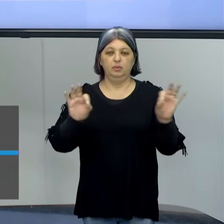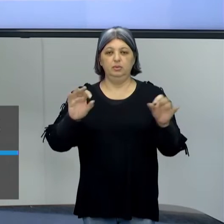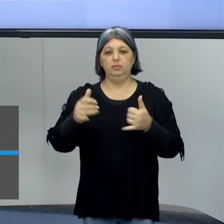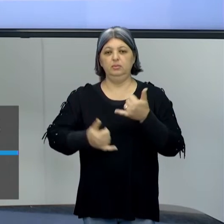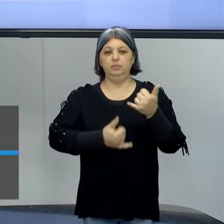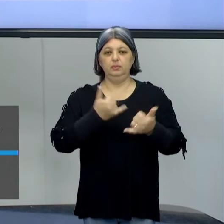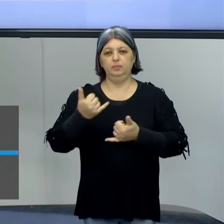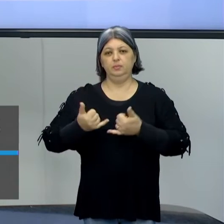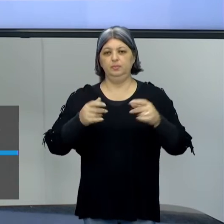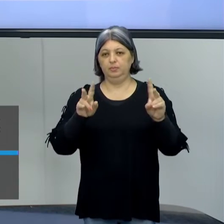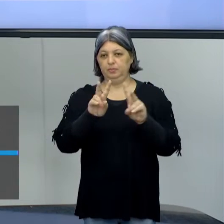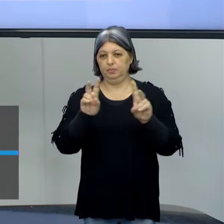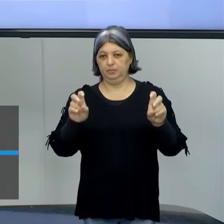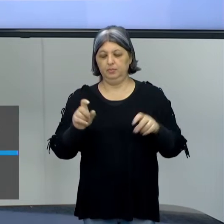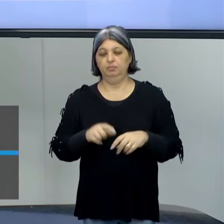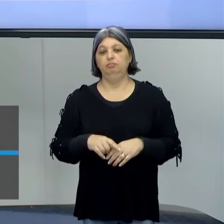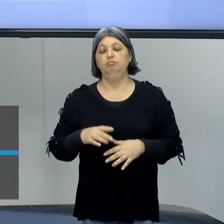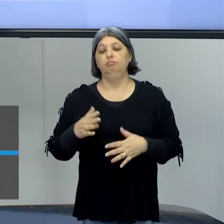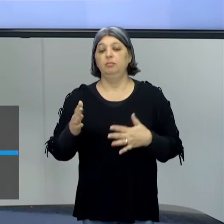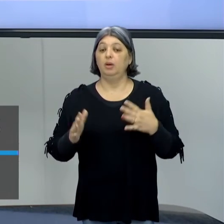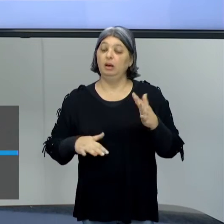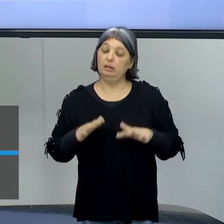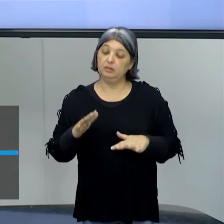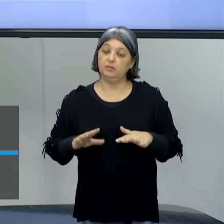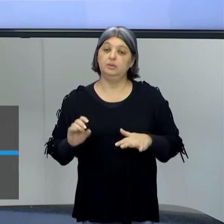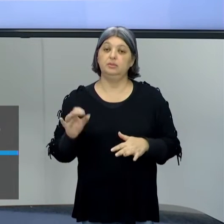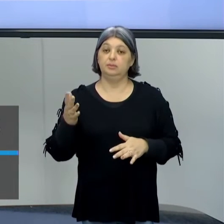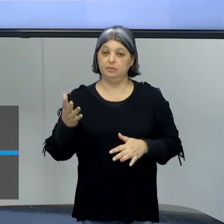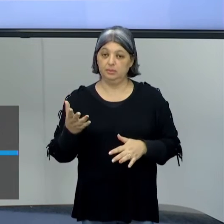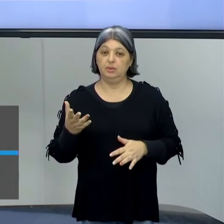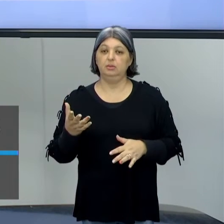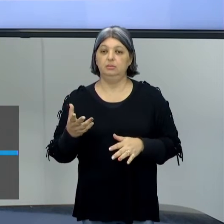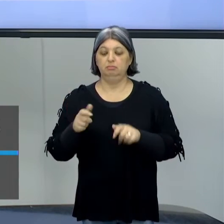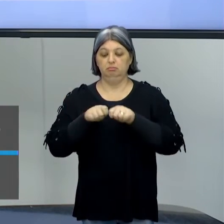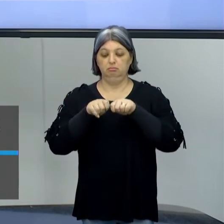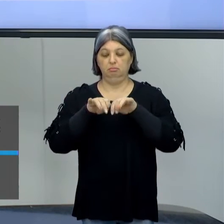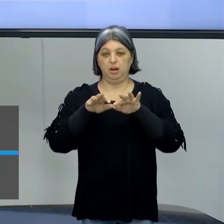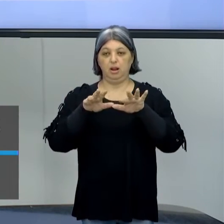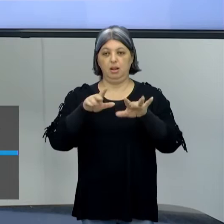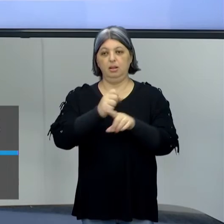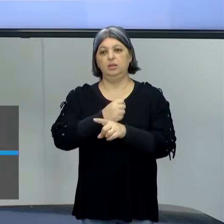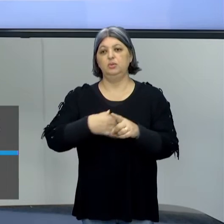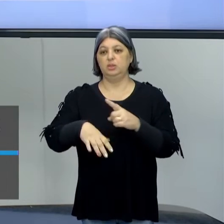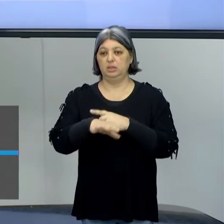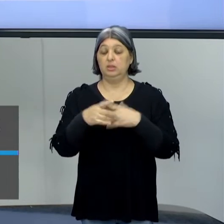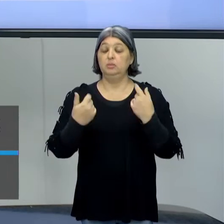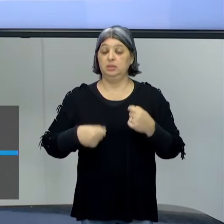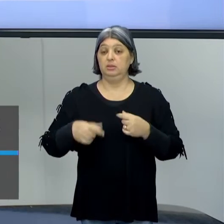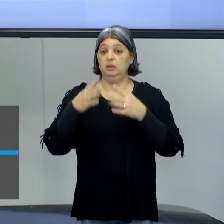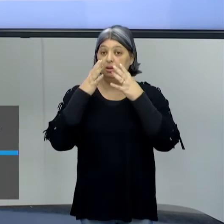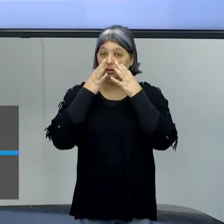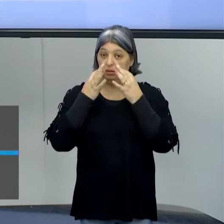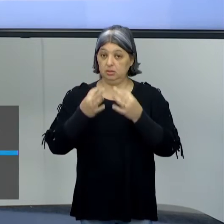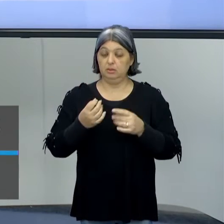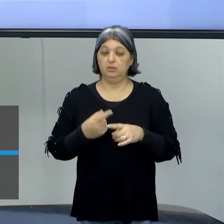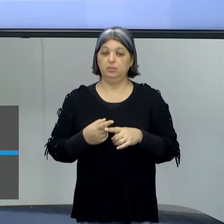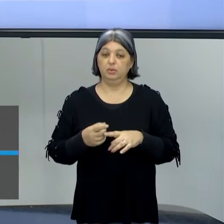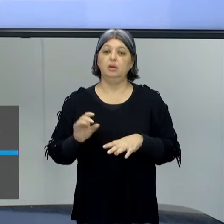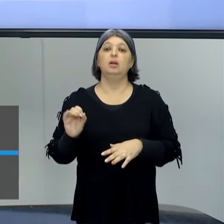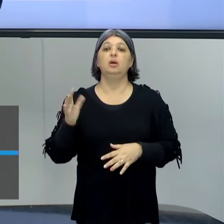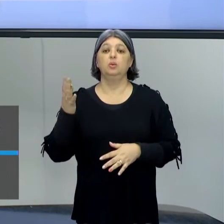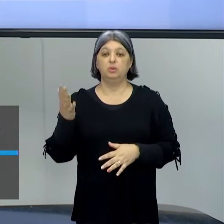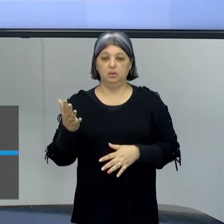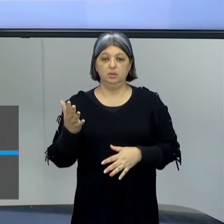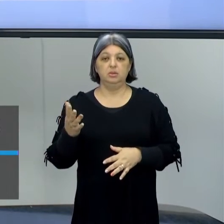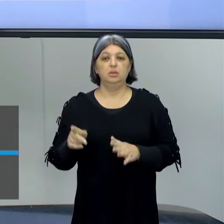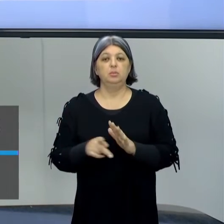a gente acaba reproduzindo isso na sociedade, né? Então a gente tem que ter cuidado porque isso aconteceu